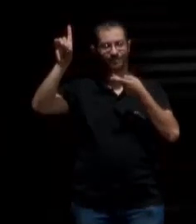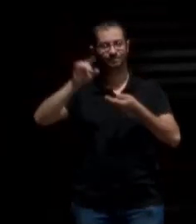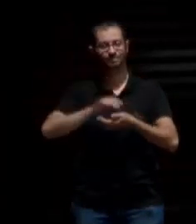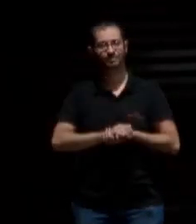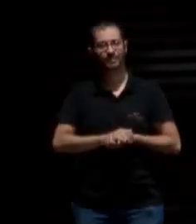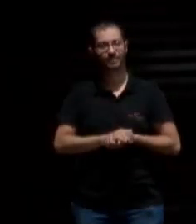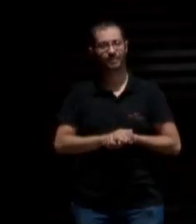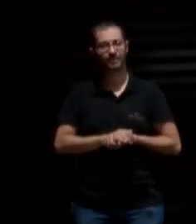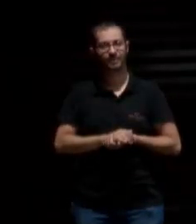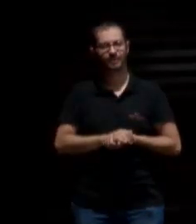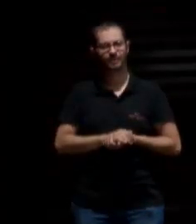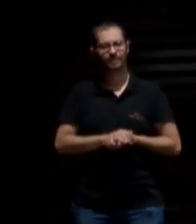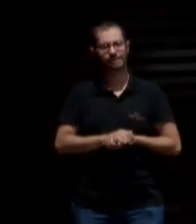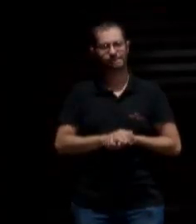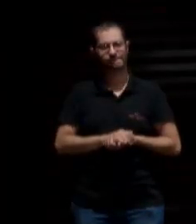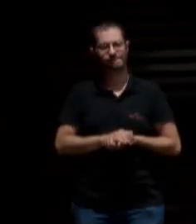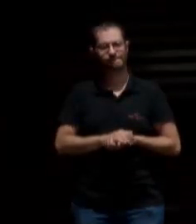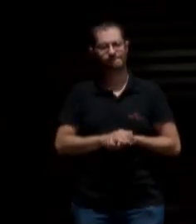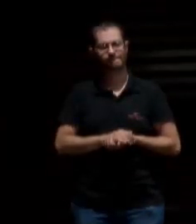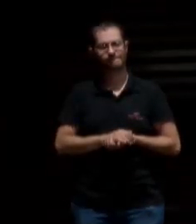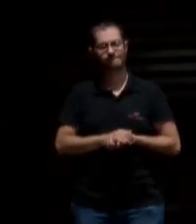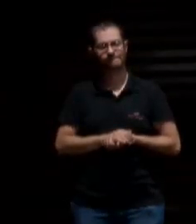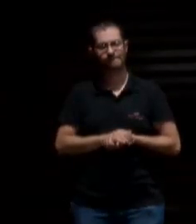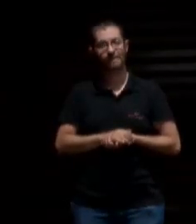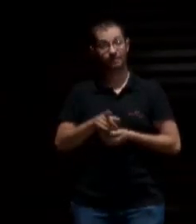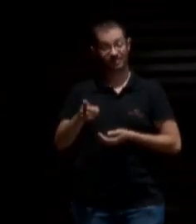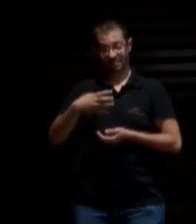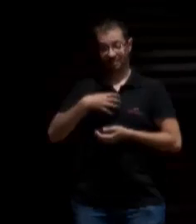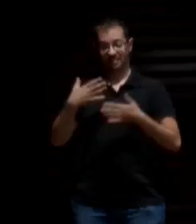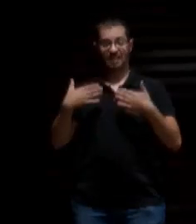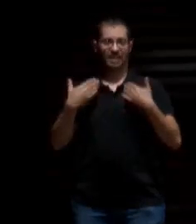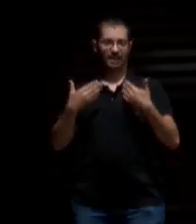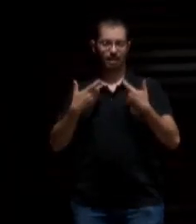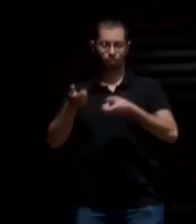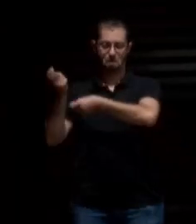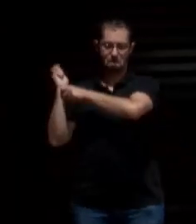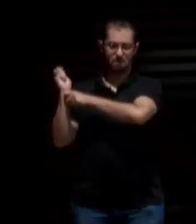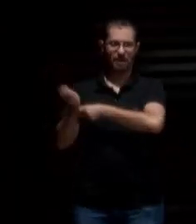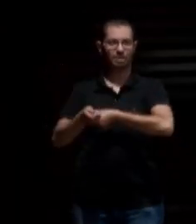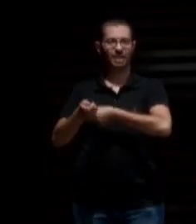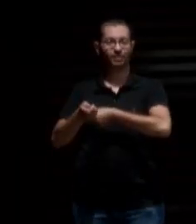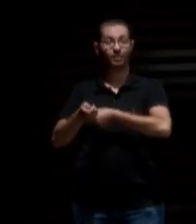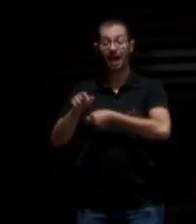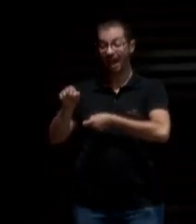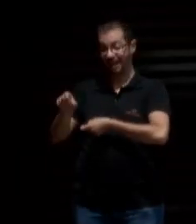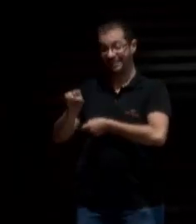Porventura gloriar-se-á o machado contra o que corta com ele? A Síria era um machado na mão de